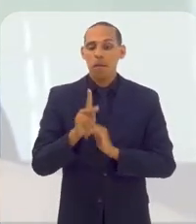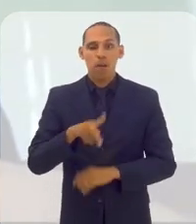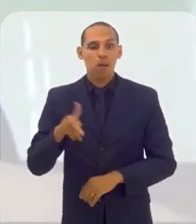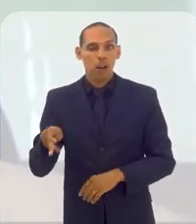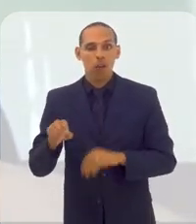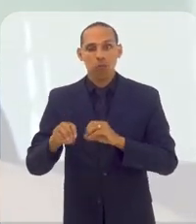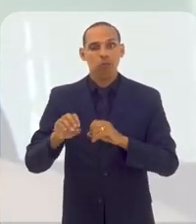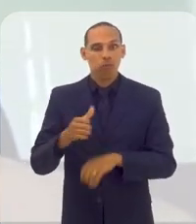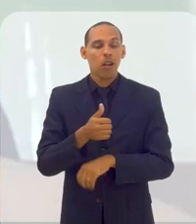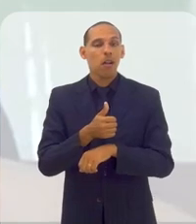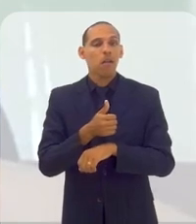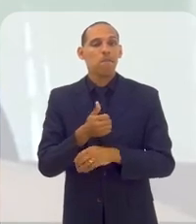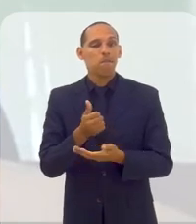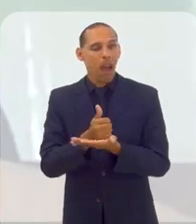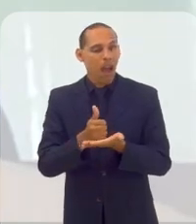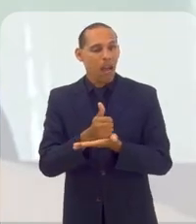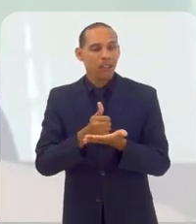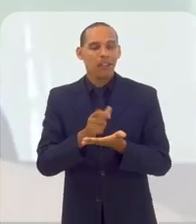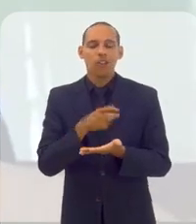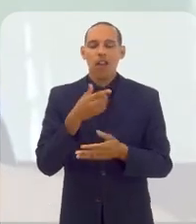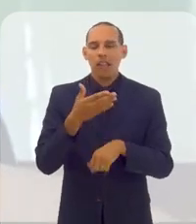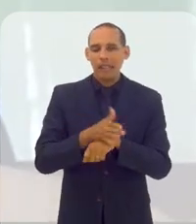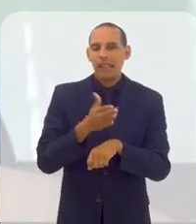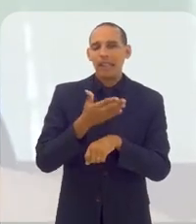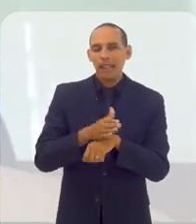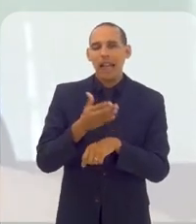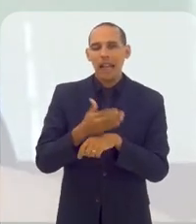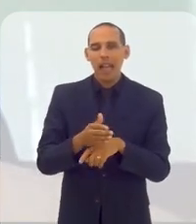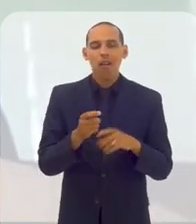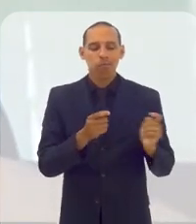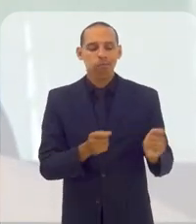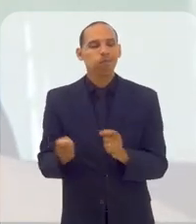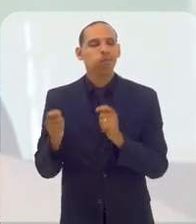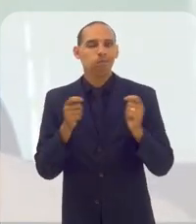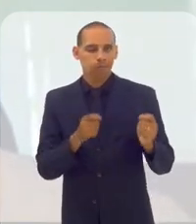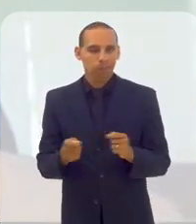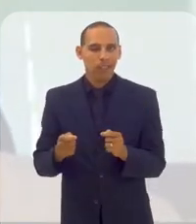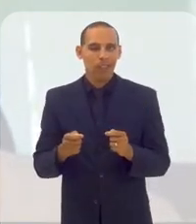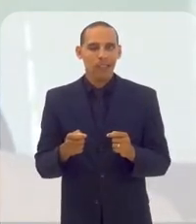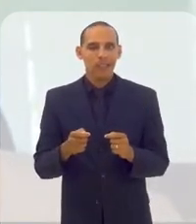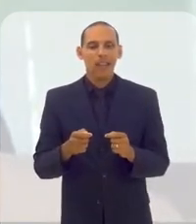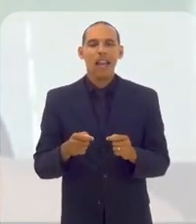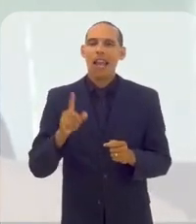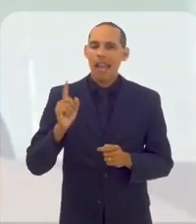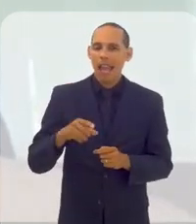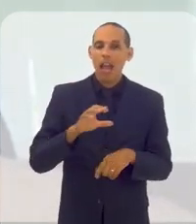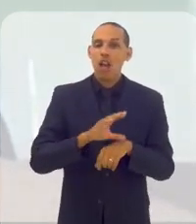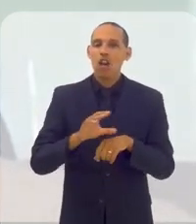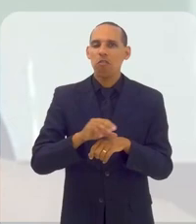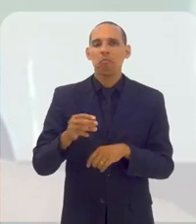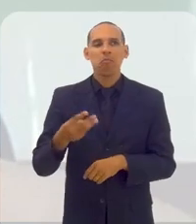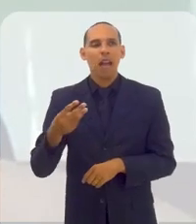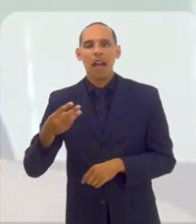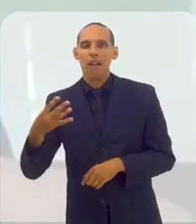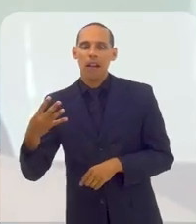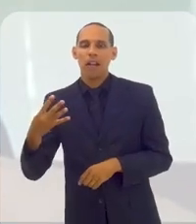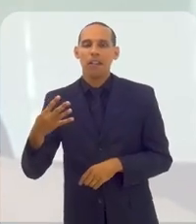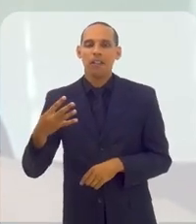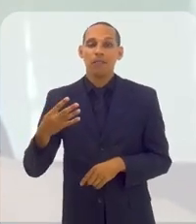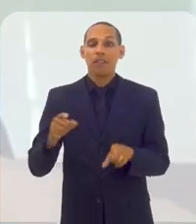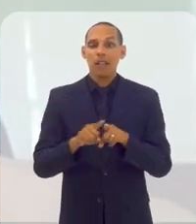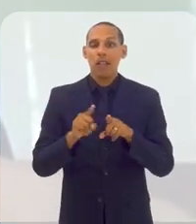da Educação Básica a gente treina e capacita os professores peridicamente né são de três a quatro levas de curso